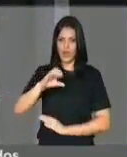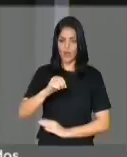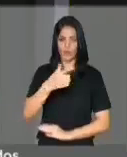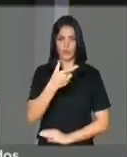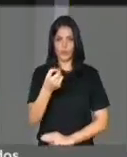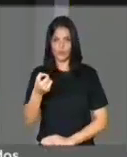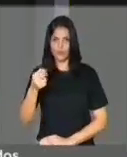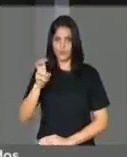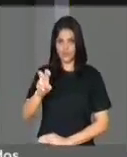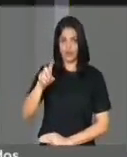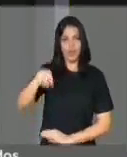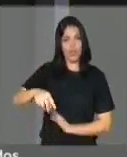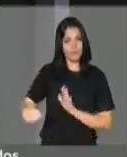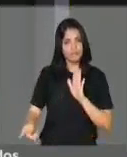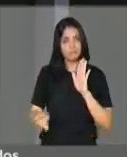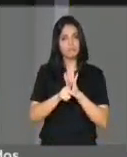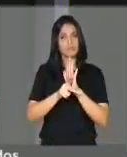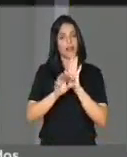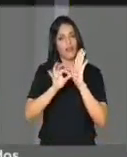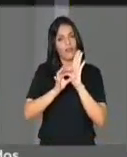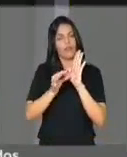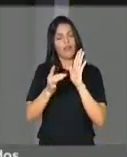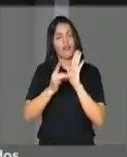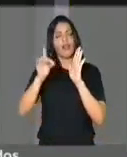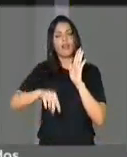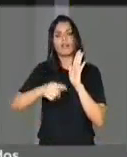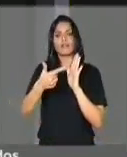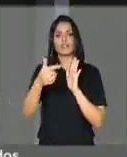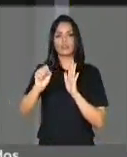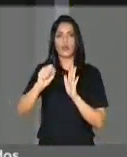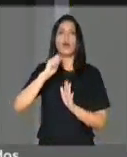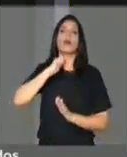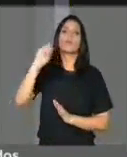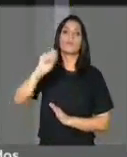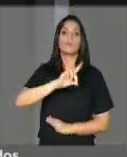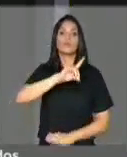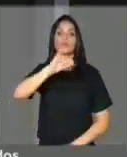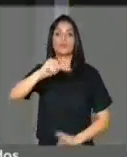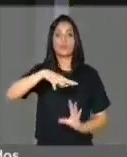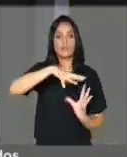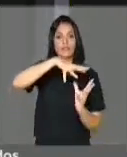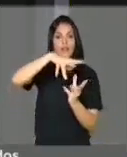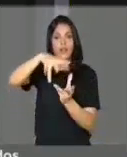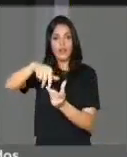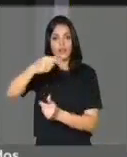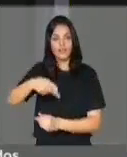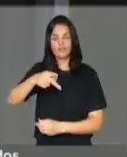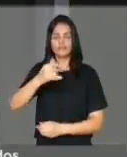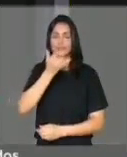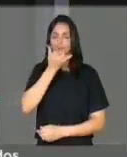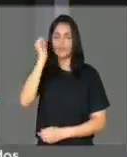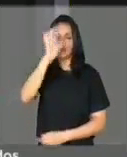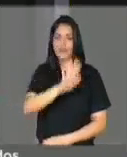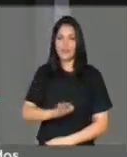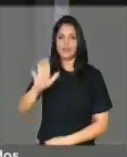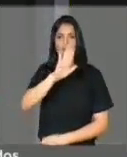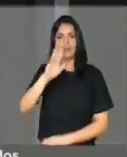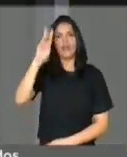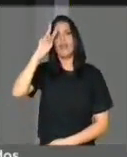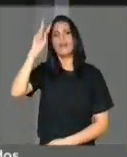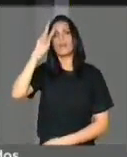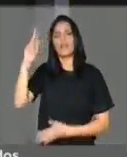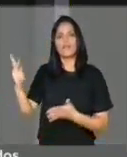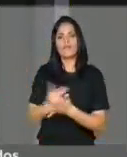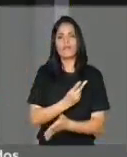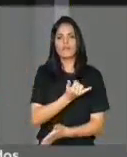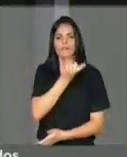2005, instituiu o mesmo dia 28 de abril como Dia Nacional em memória das vítimas de acidentes e doenças